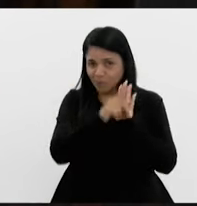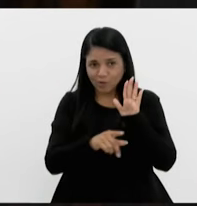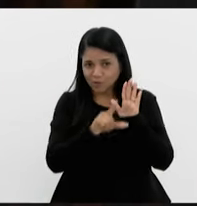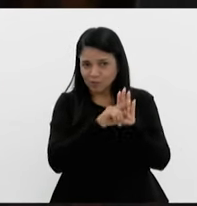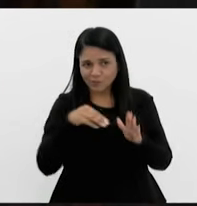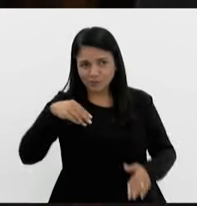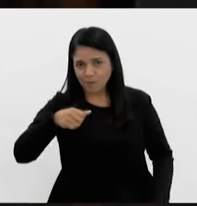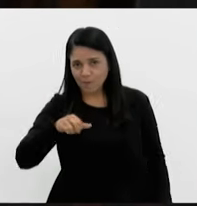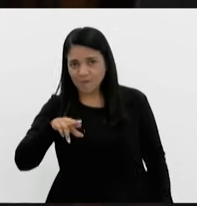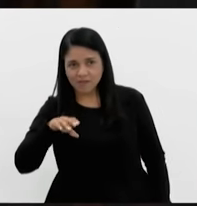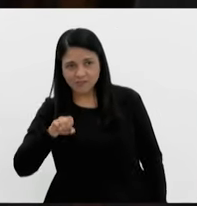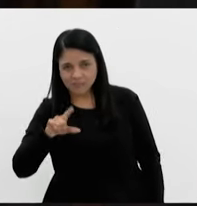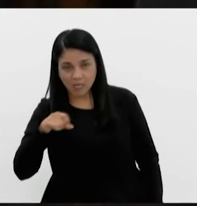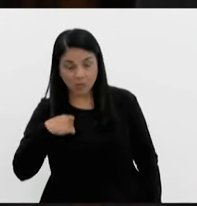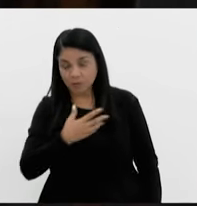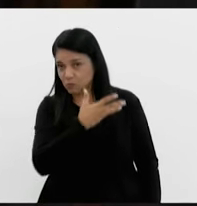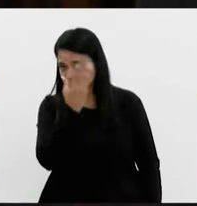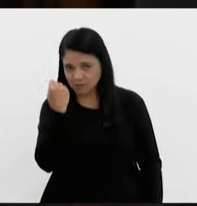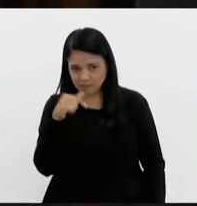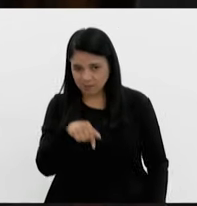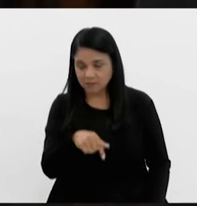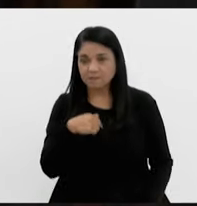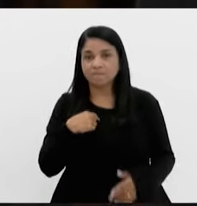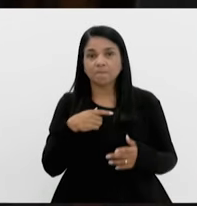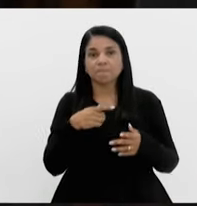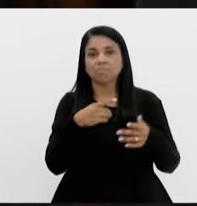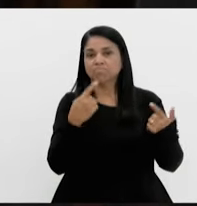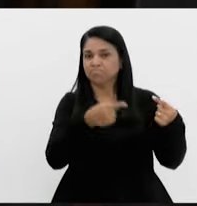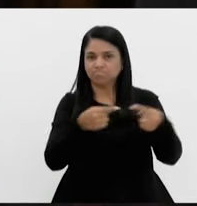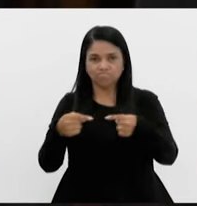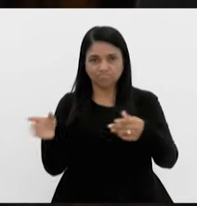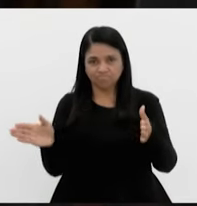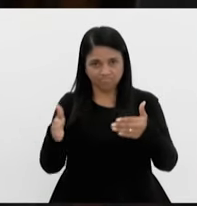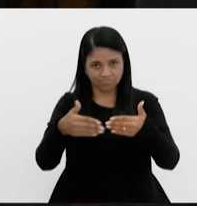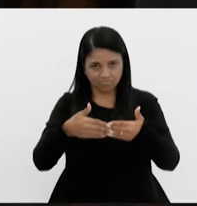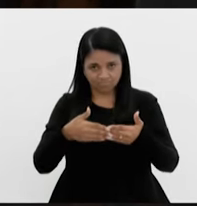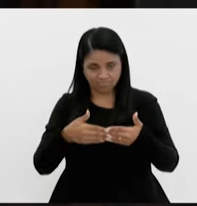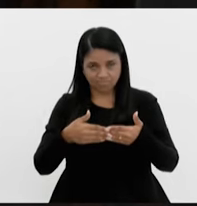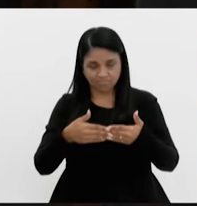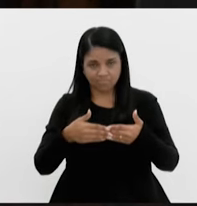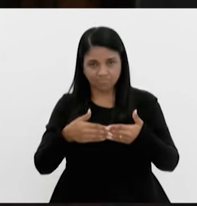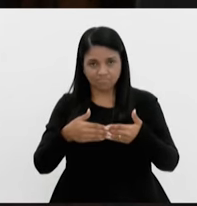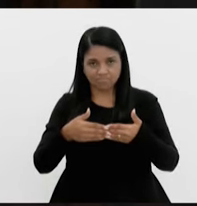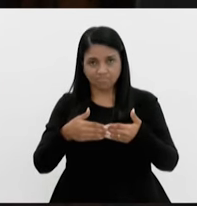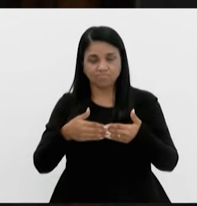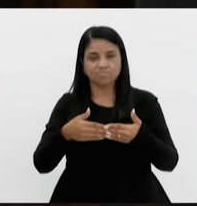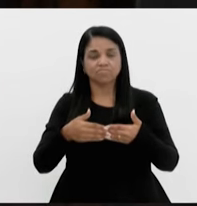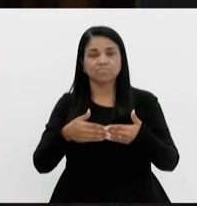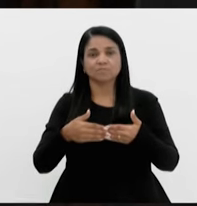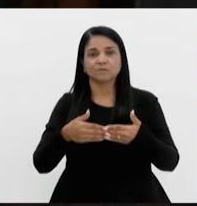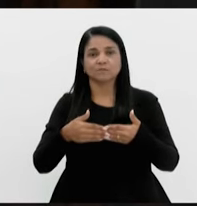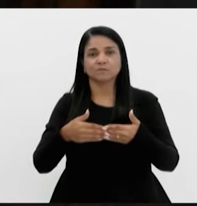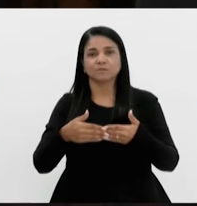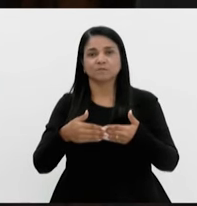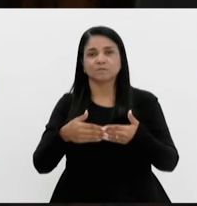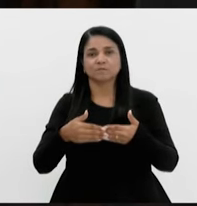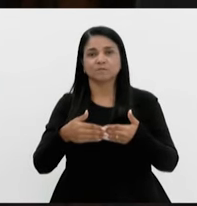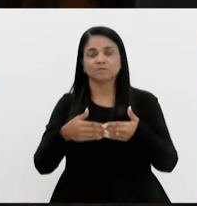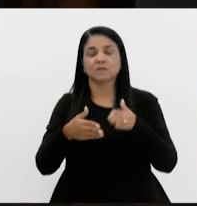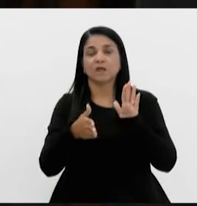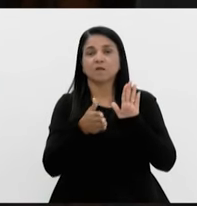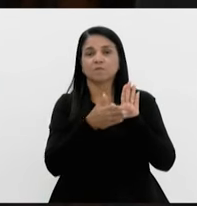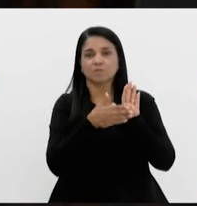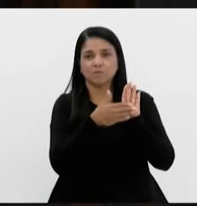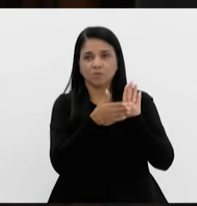não passar no no esquecimento eh não havendo mais Quem Queira discutir encerrada a discussão eh a presente